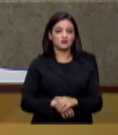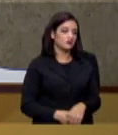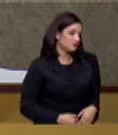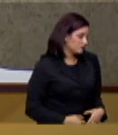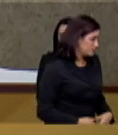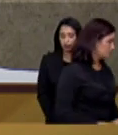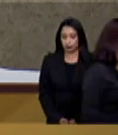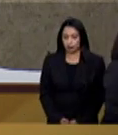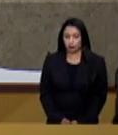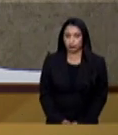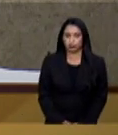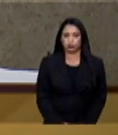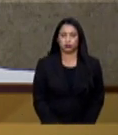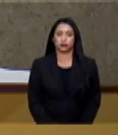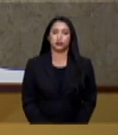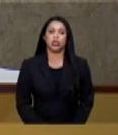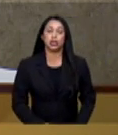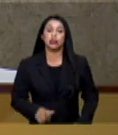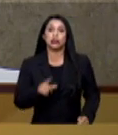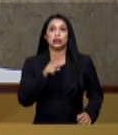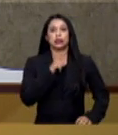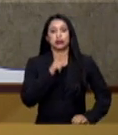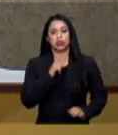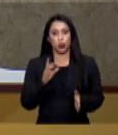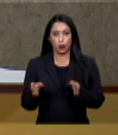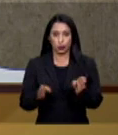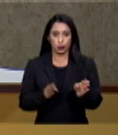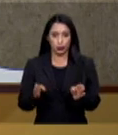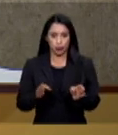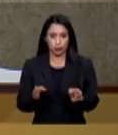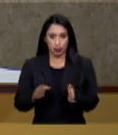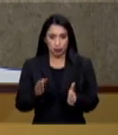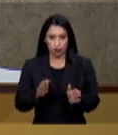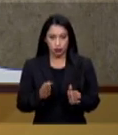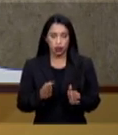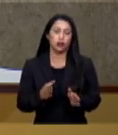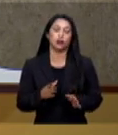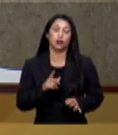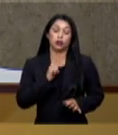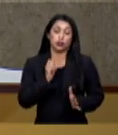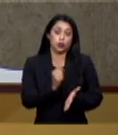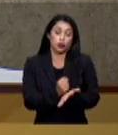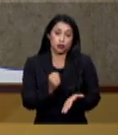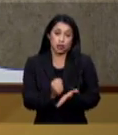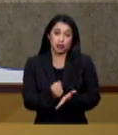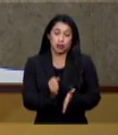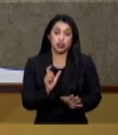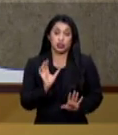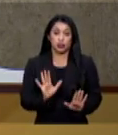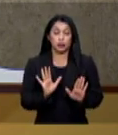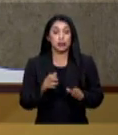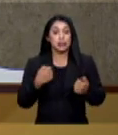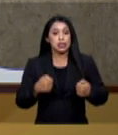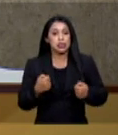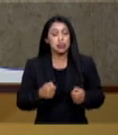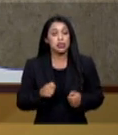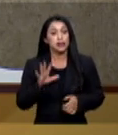estabelecer os casos de contratação por tempo determinado, deve regular de forma detalhada as hipóteses que houver necessidade